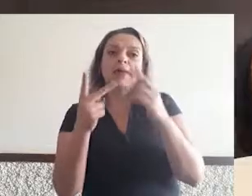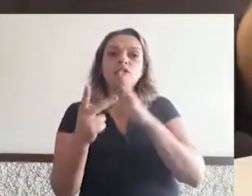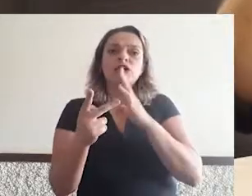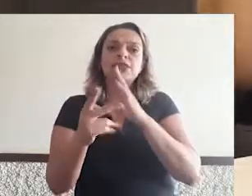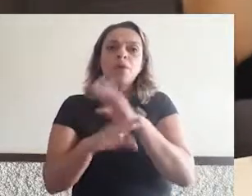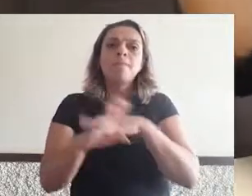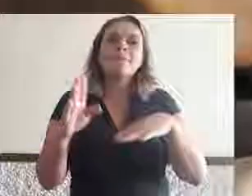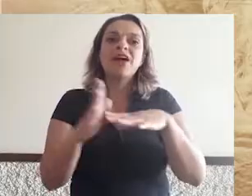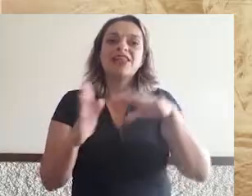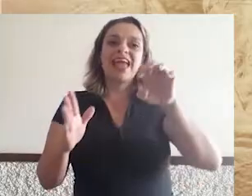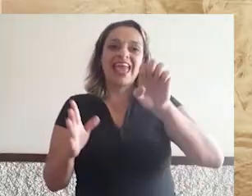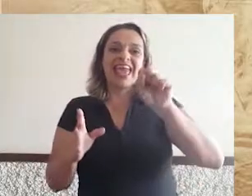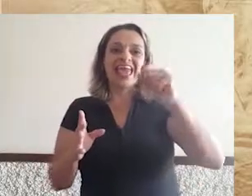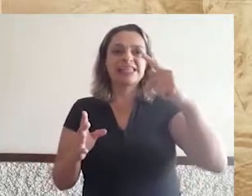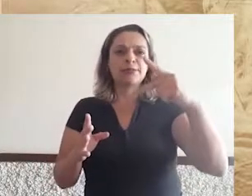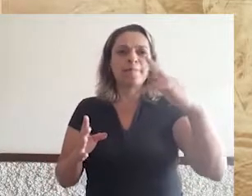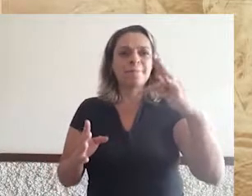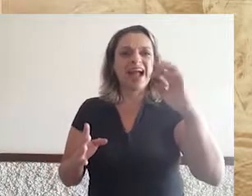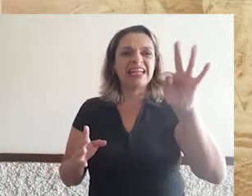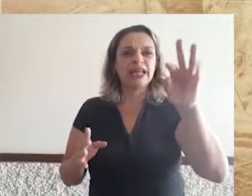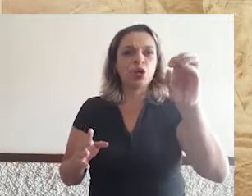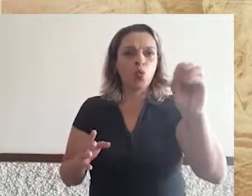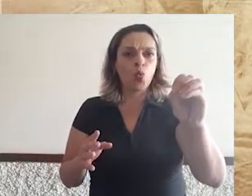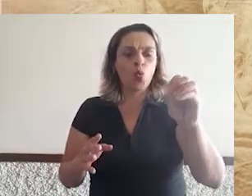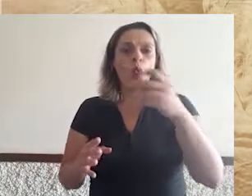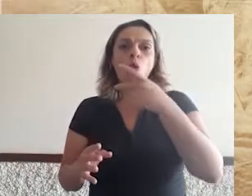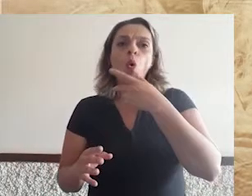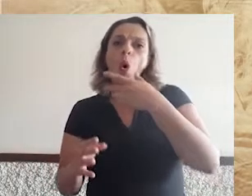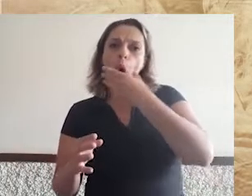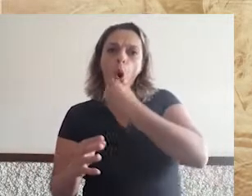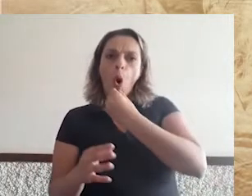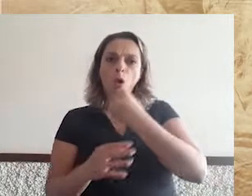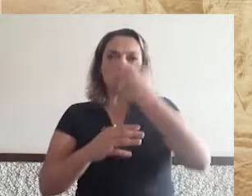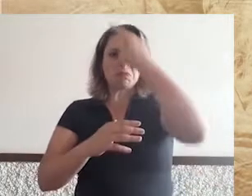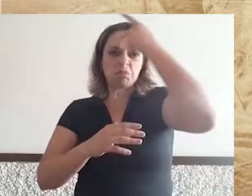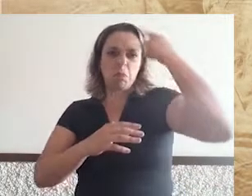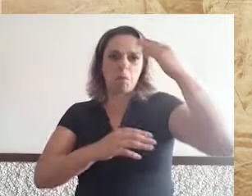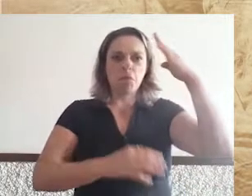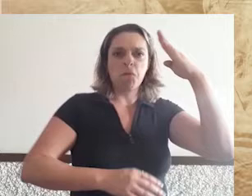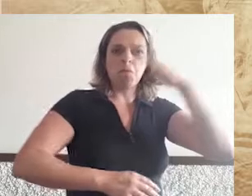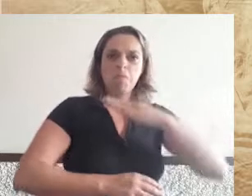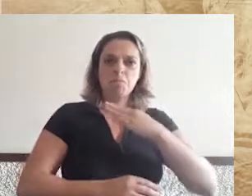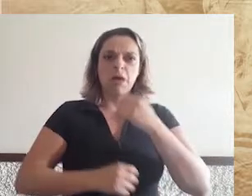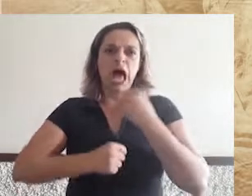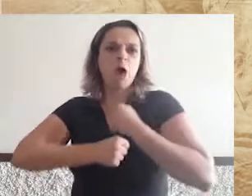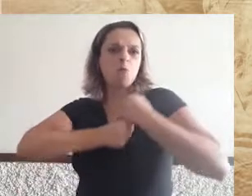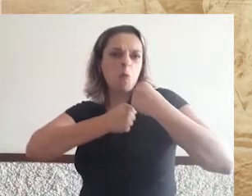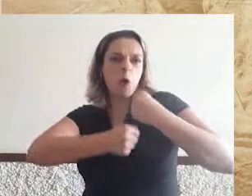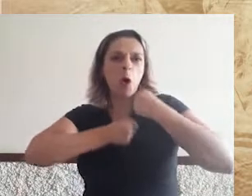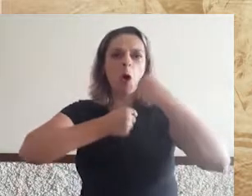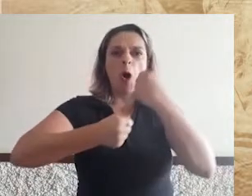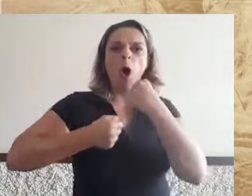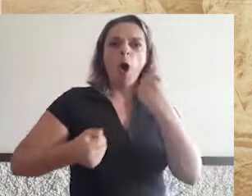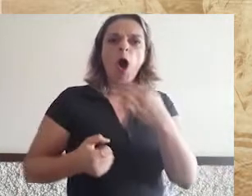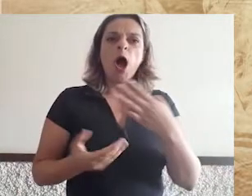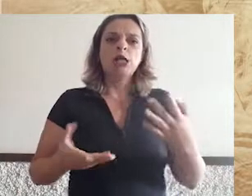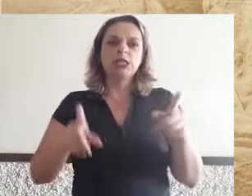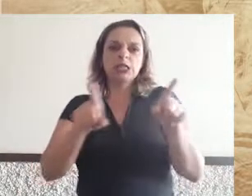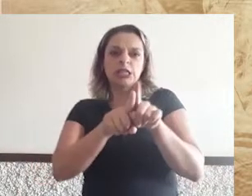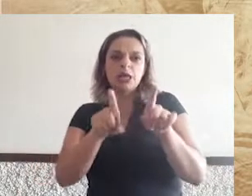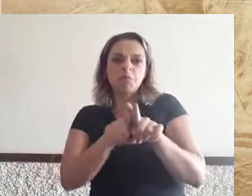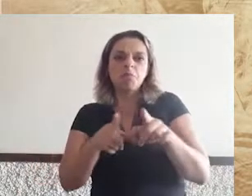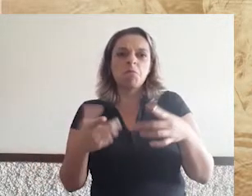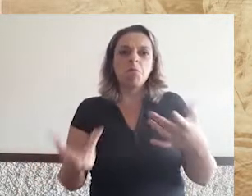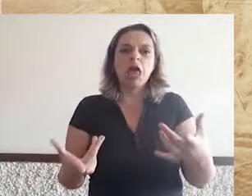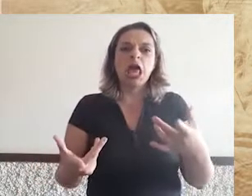revoltas, a revolta de Espartaco, um gladiador trácio que, a partir de um ludus, num espaço